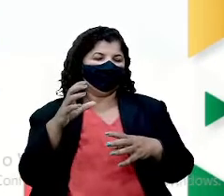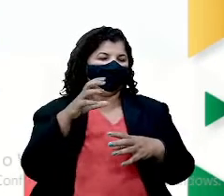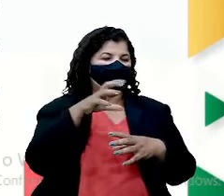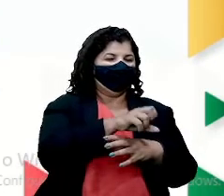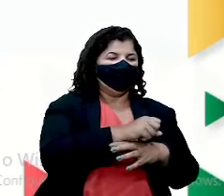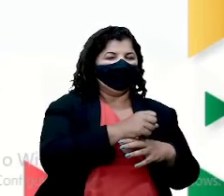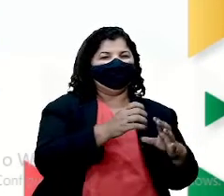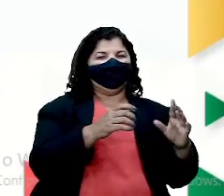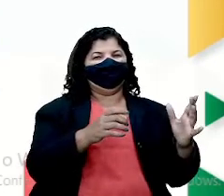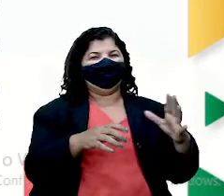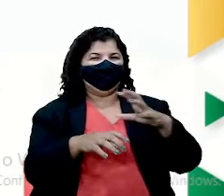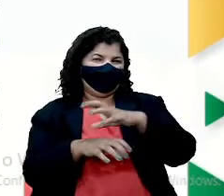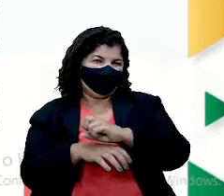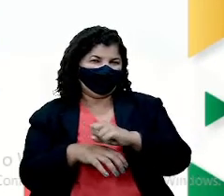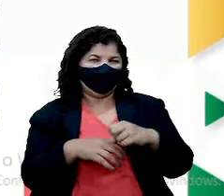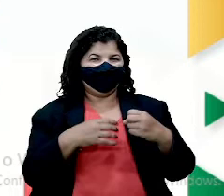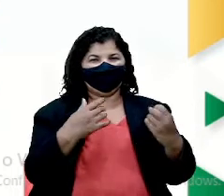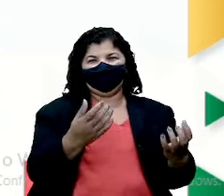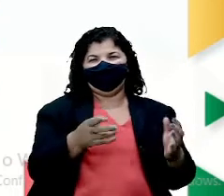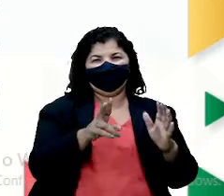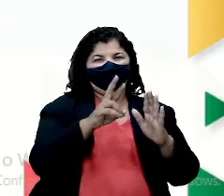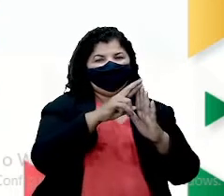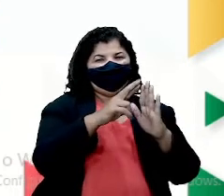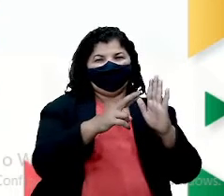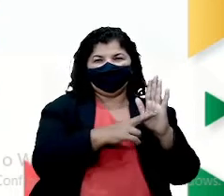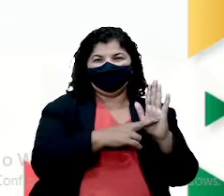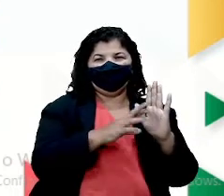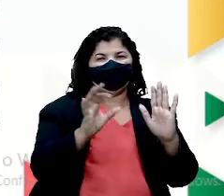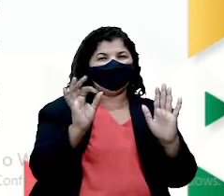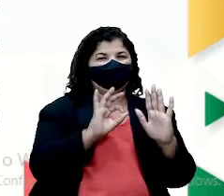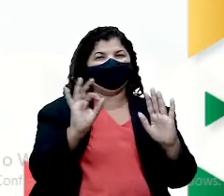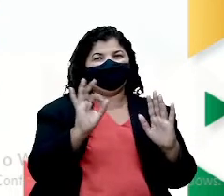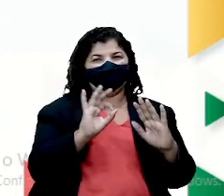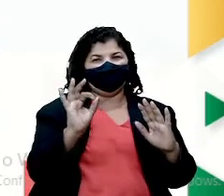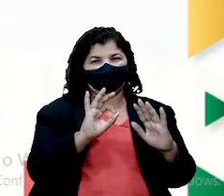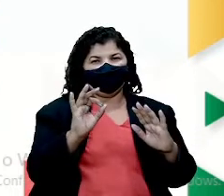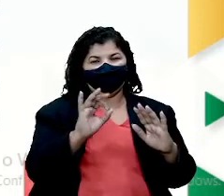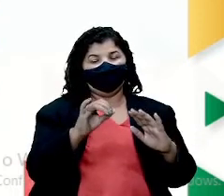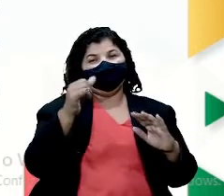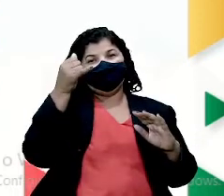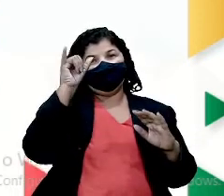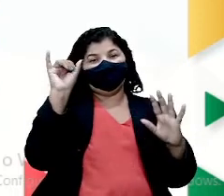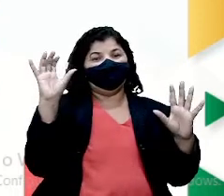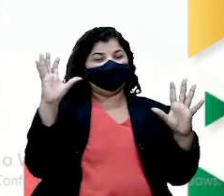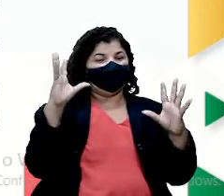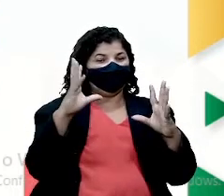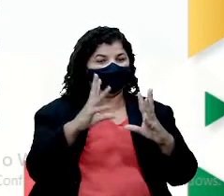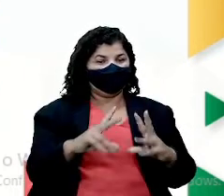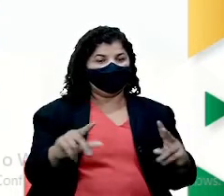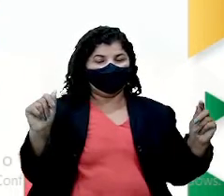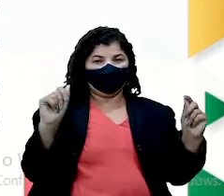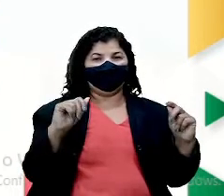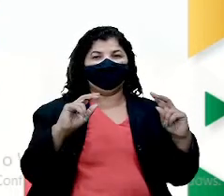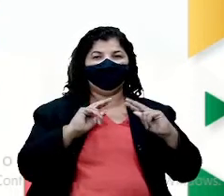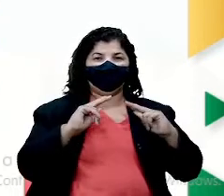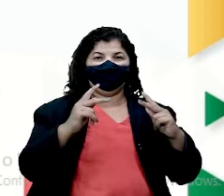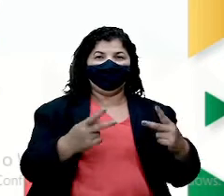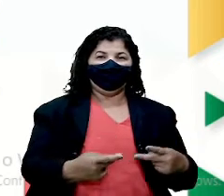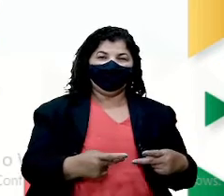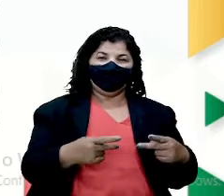regra, né? Então, para evitar a destruição da humanidade, os seres humanos teriam renunciado.